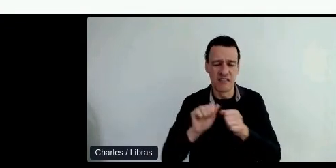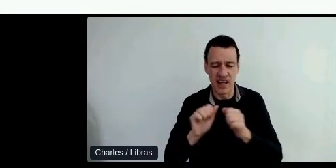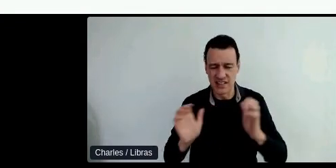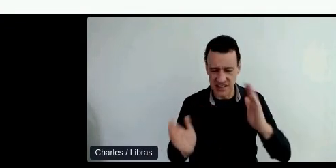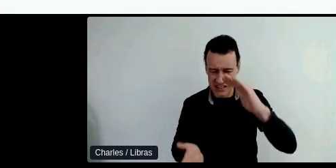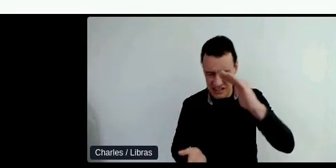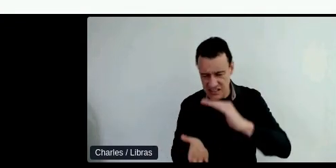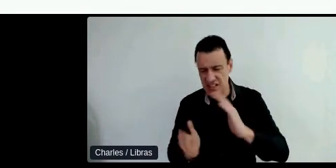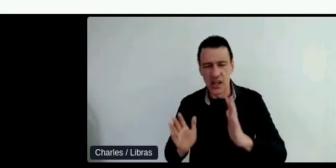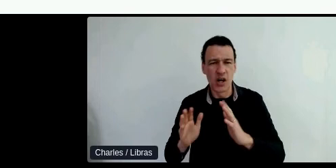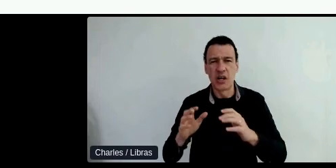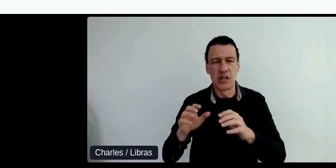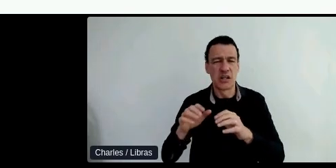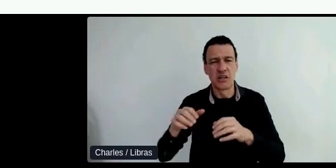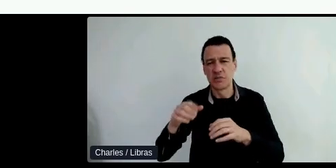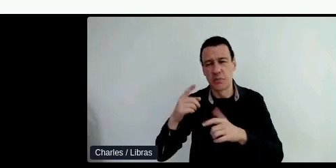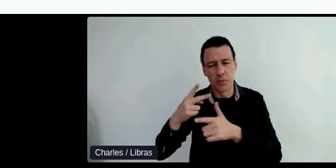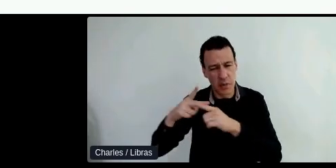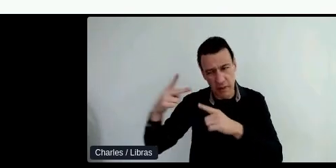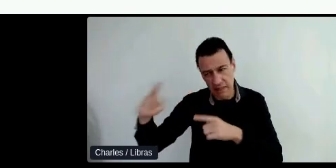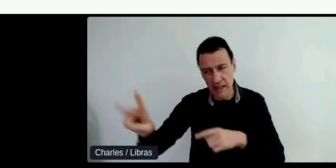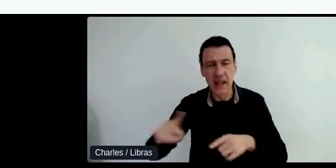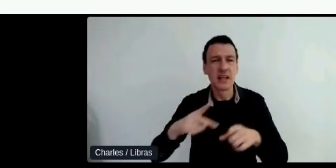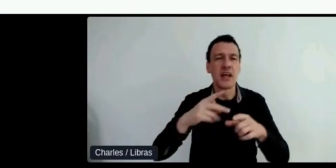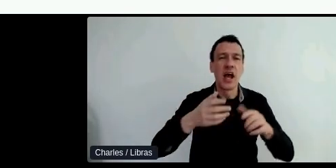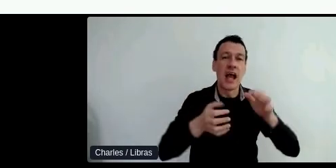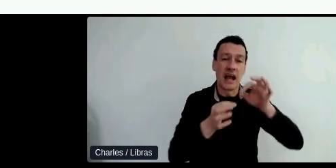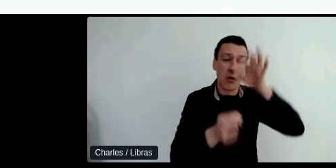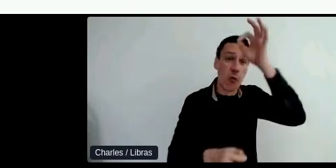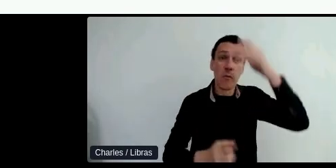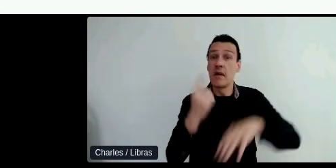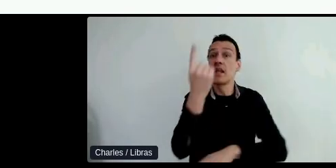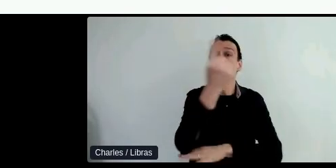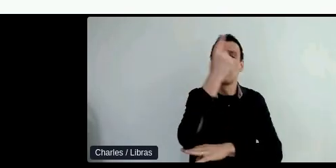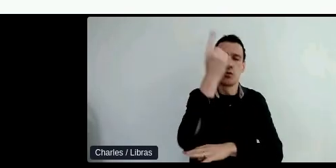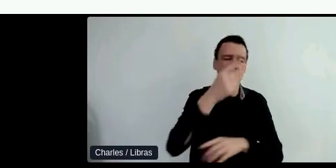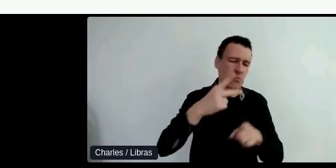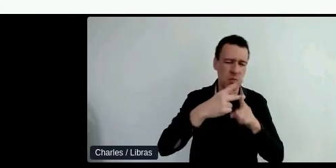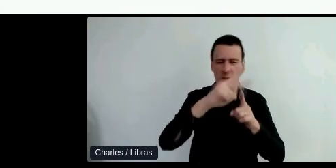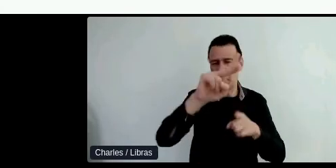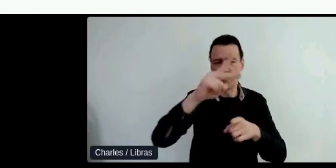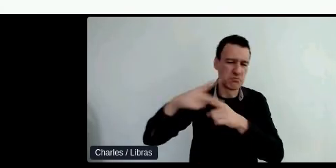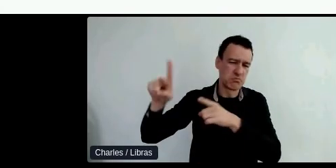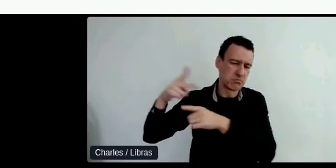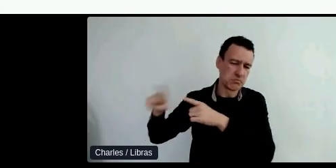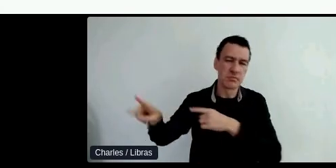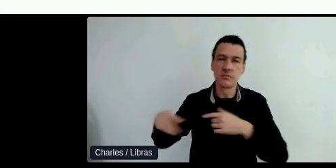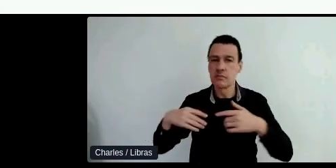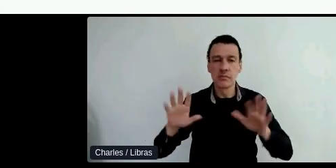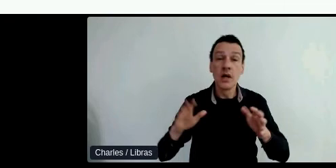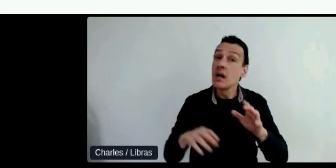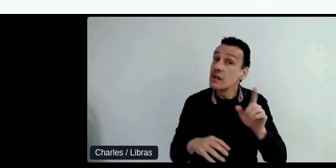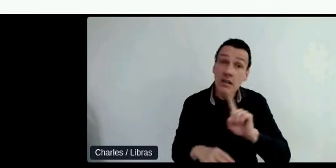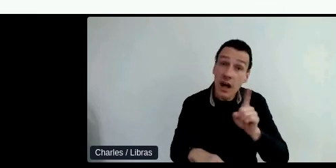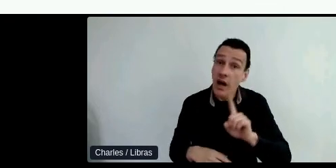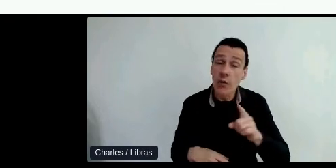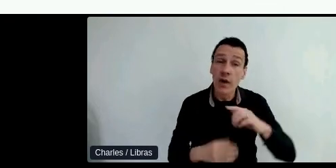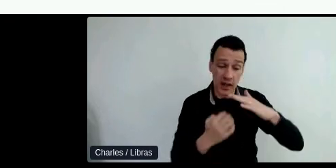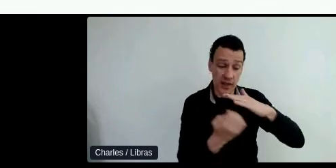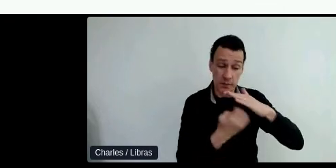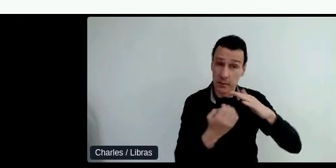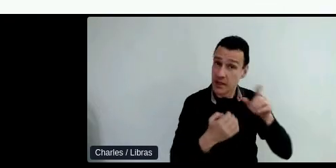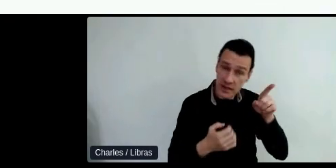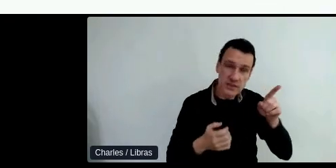vai ter camisa de manga comprida, camisa de manga curta, polo, regata, tamanho